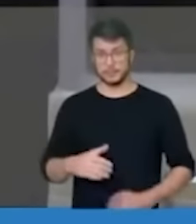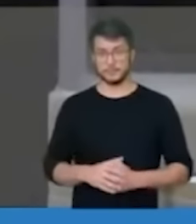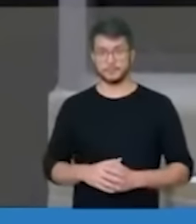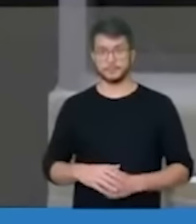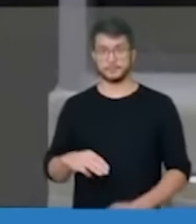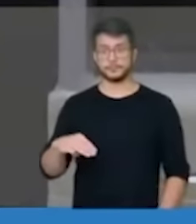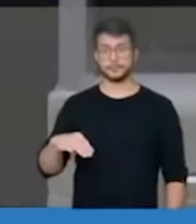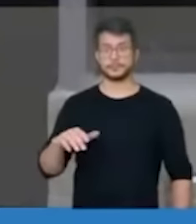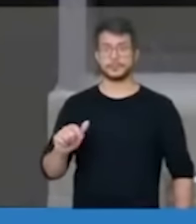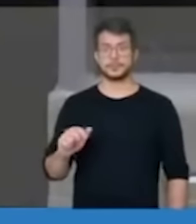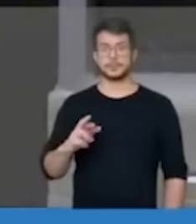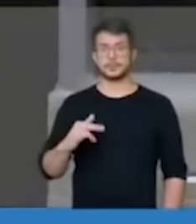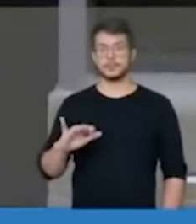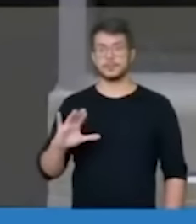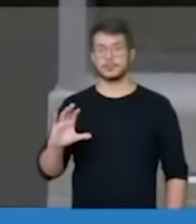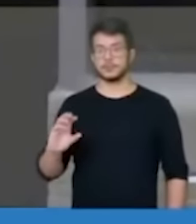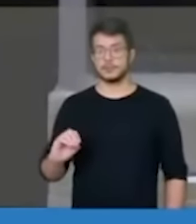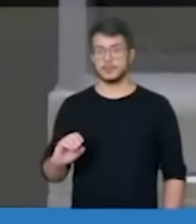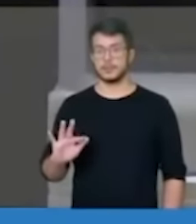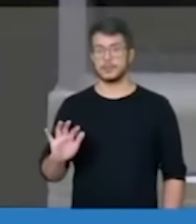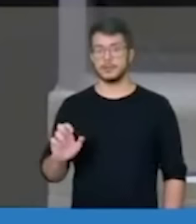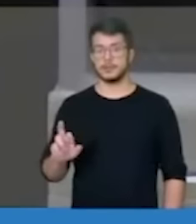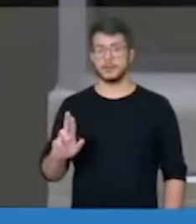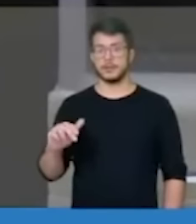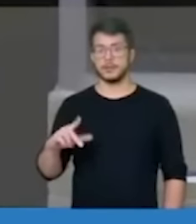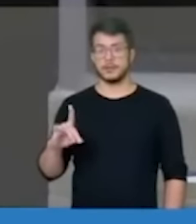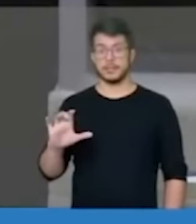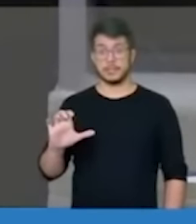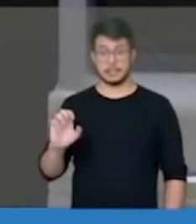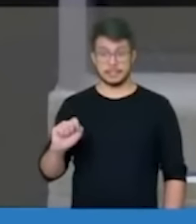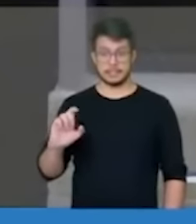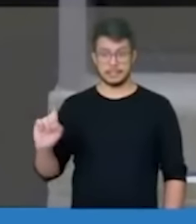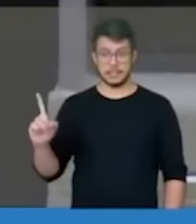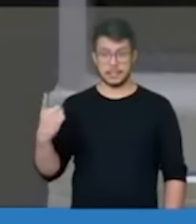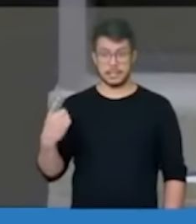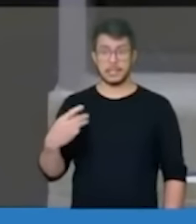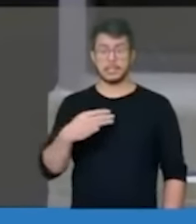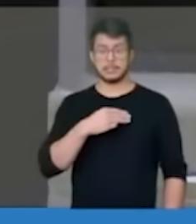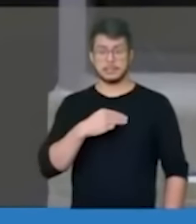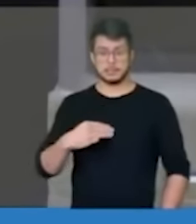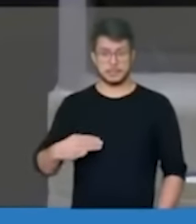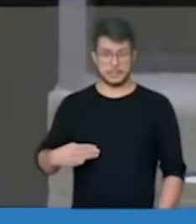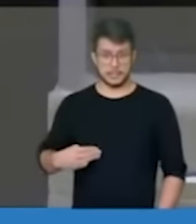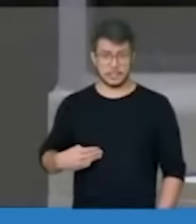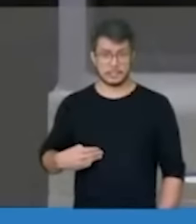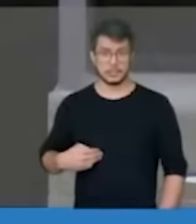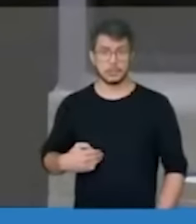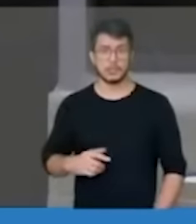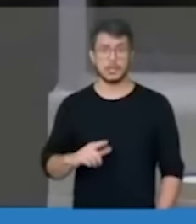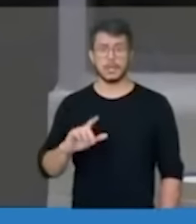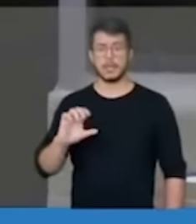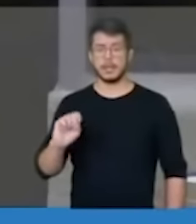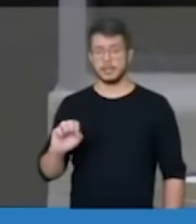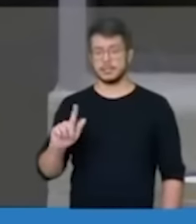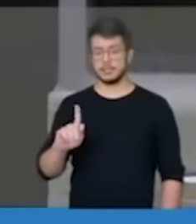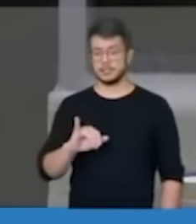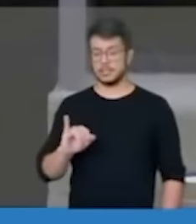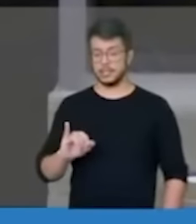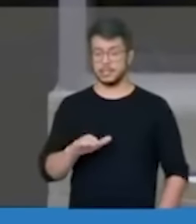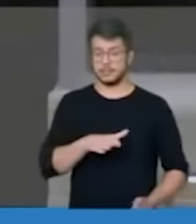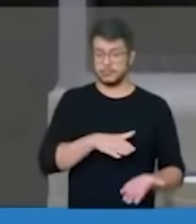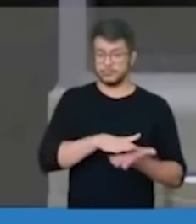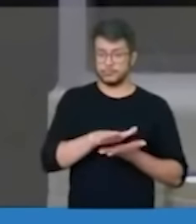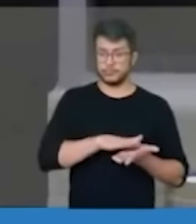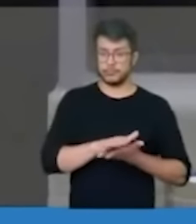da Secretaria-Geral da Presidência da República, ali do lado da sala do Bolsonaro, no Palácio do Planalto, imprime 9